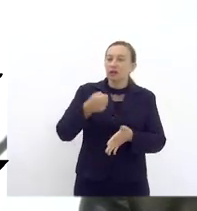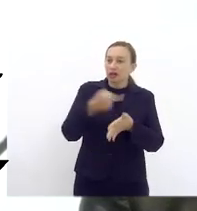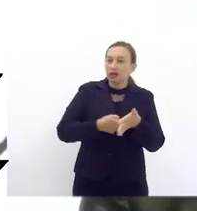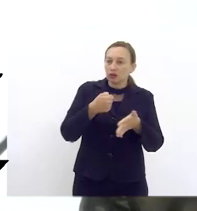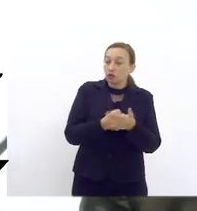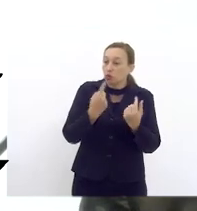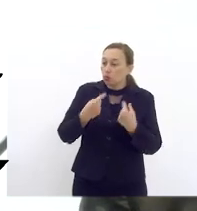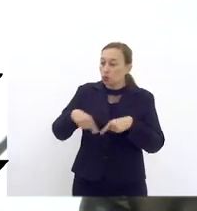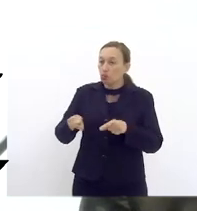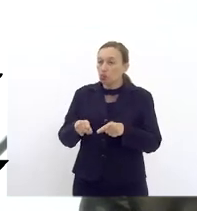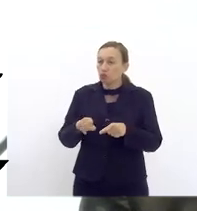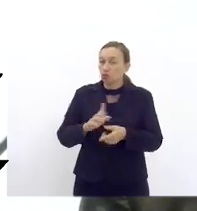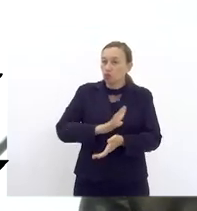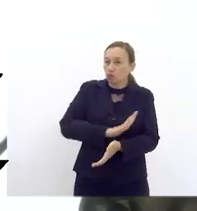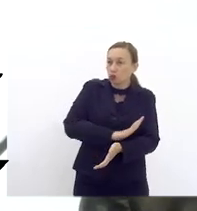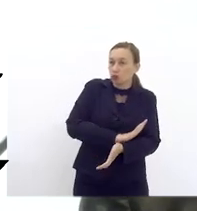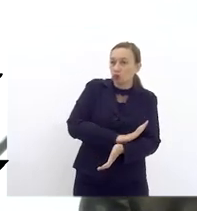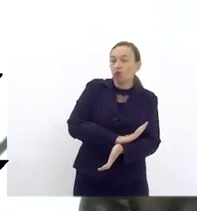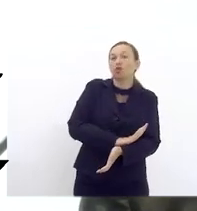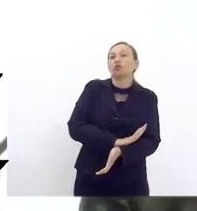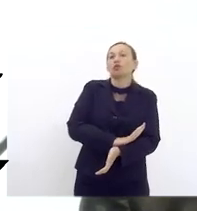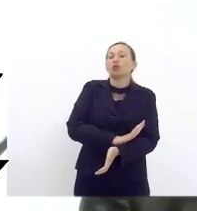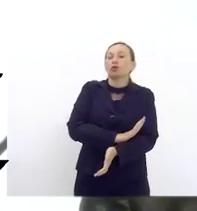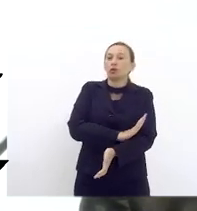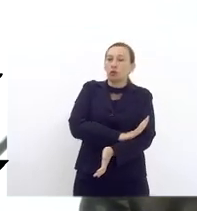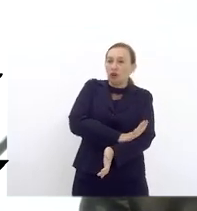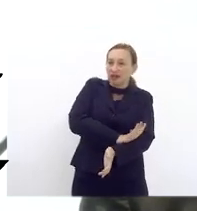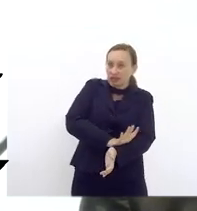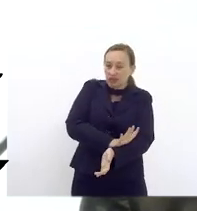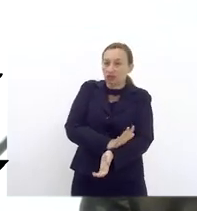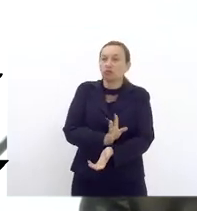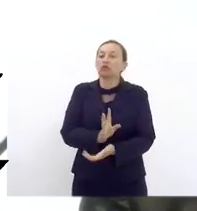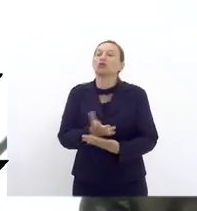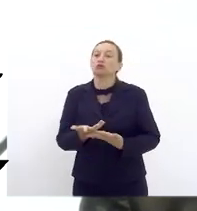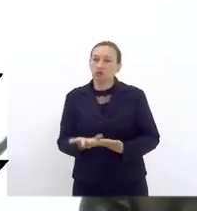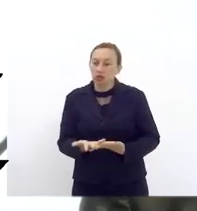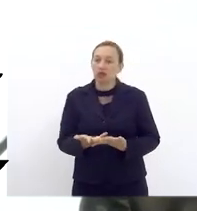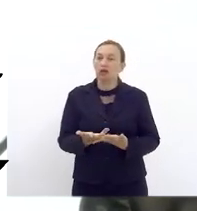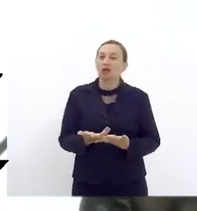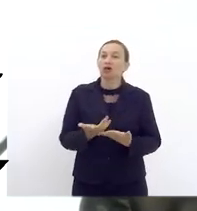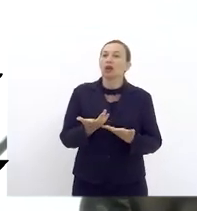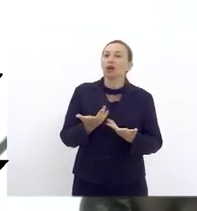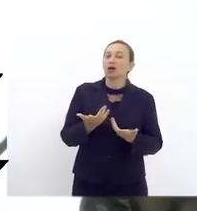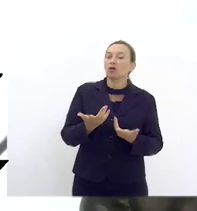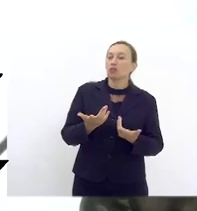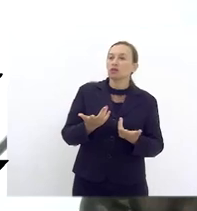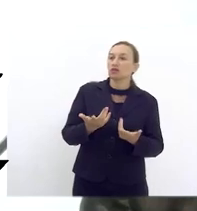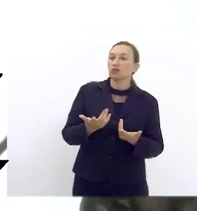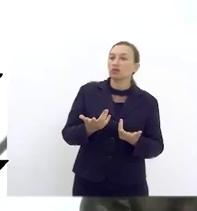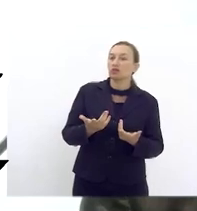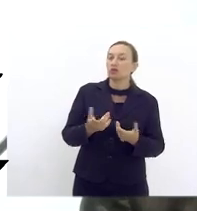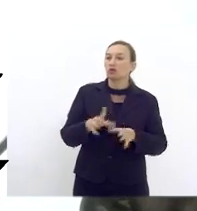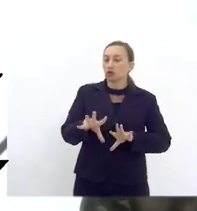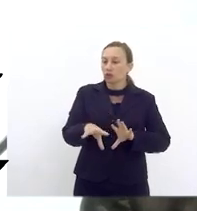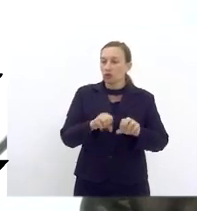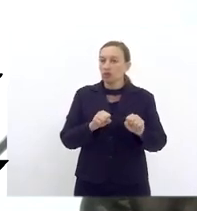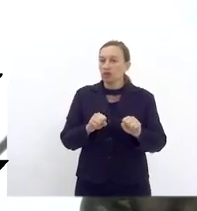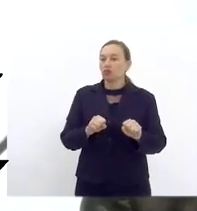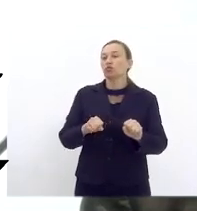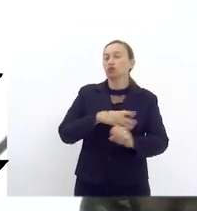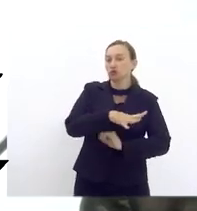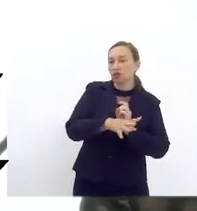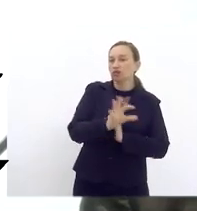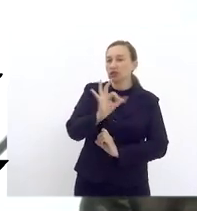contra o racismo religioso que é parte de uma estrutura racista brasileira né que tem a ver com a nossa formação social possa